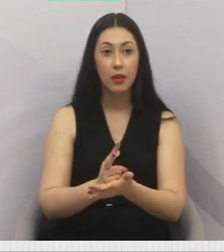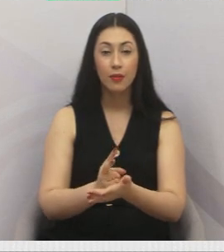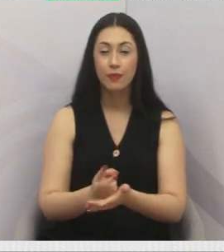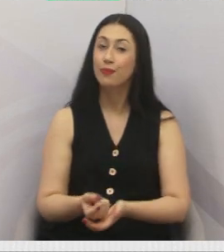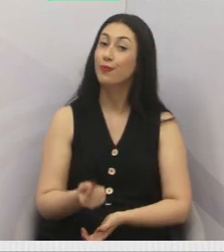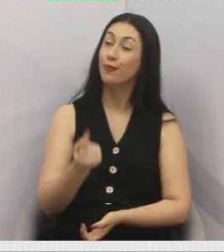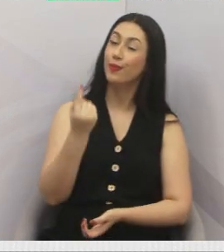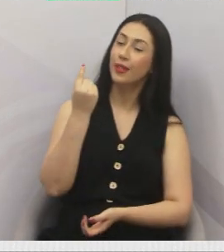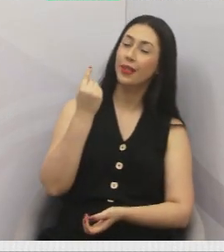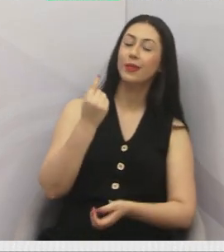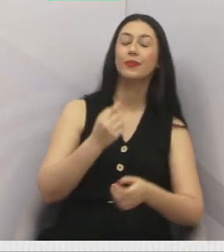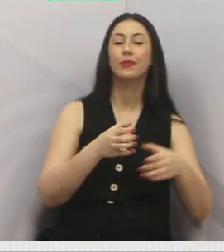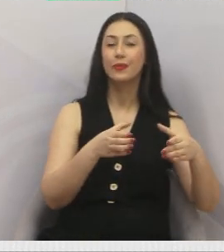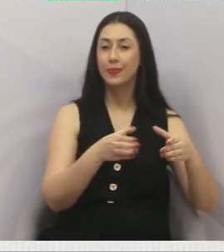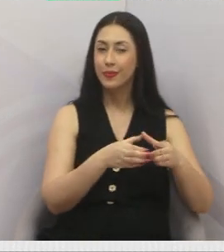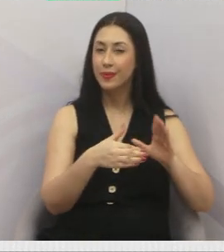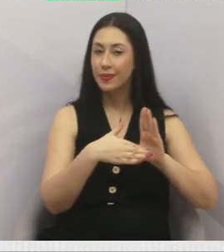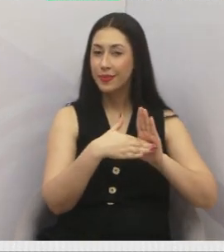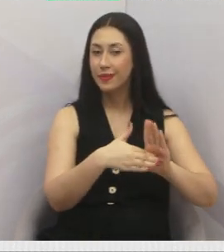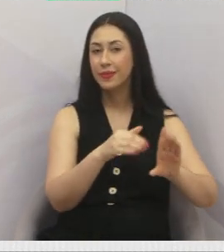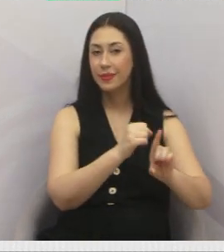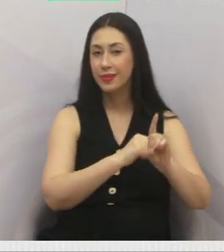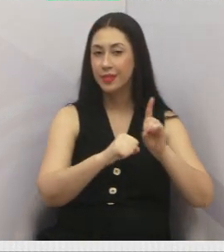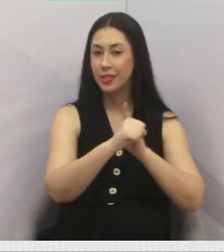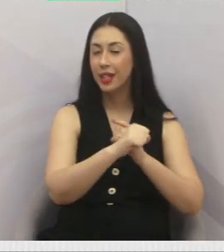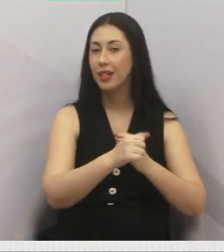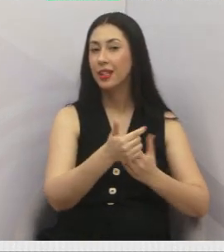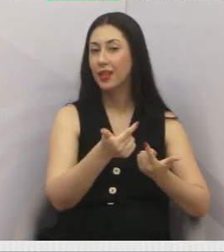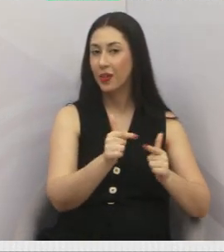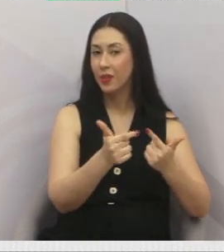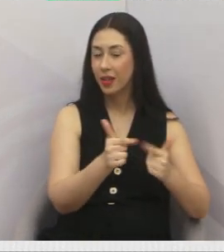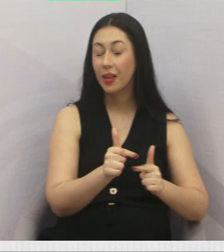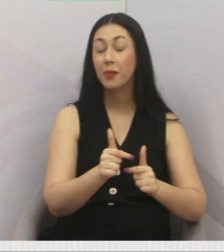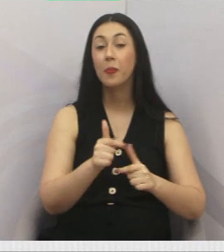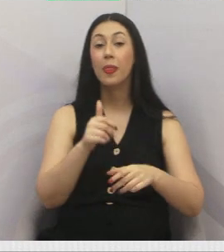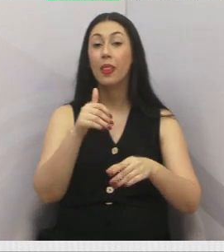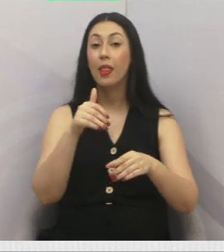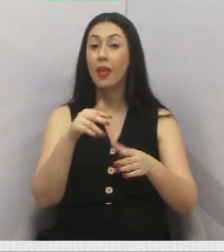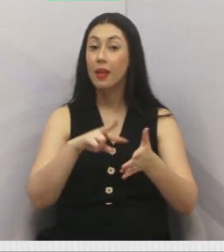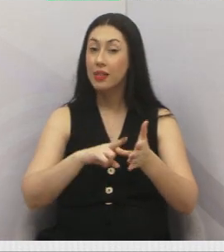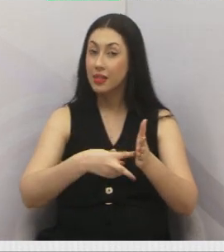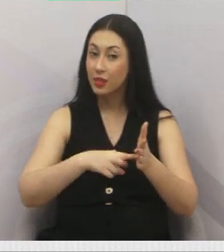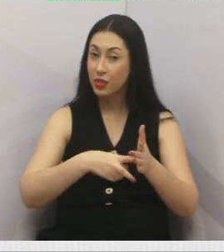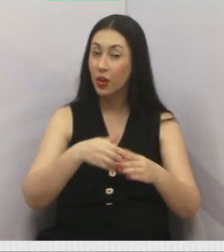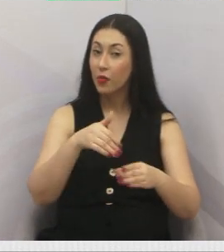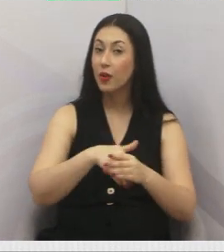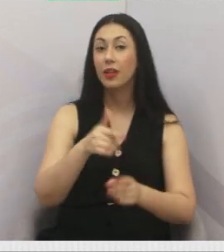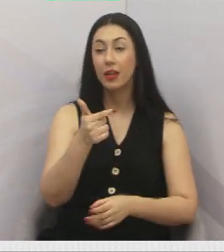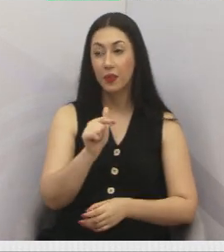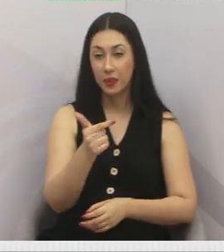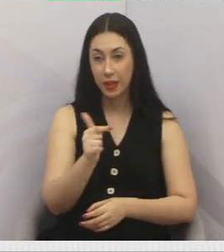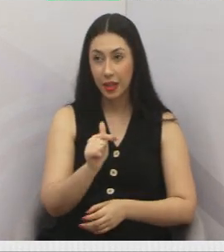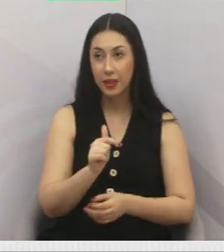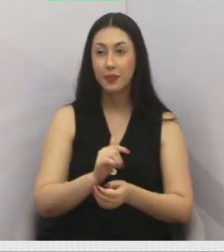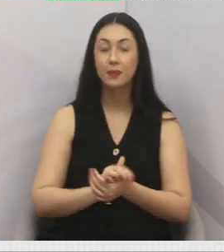Voltando. Segmento Movimentos Populares, voto em branco. Segmento Entidades de Classe Sindical, voto em branco.